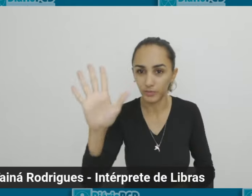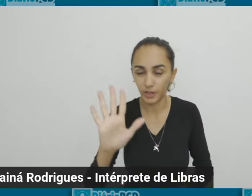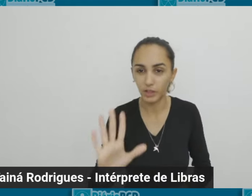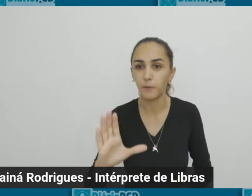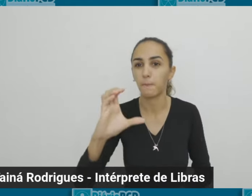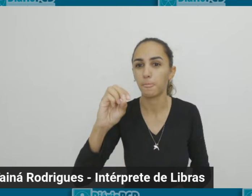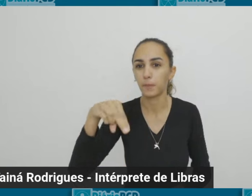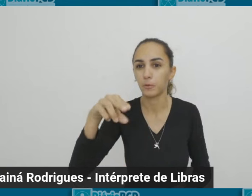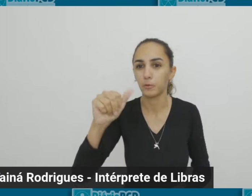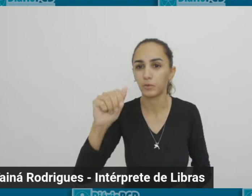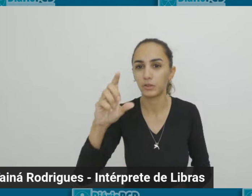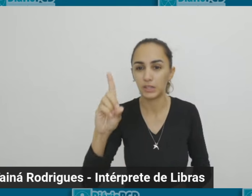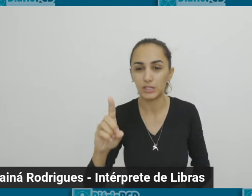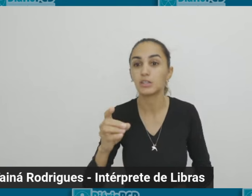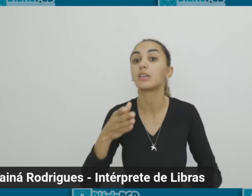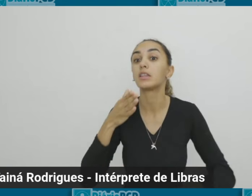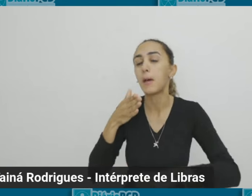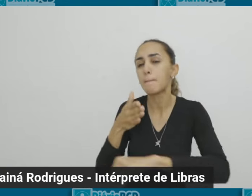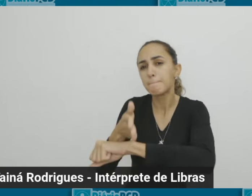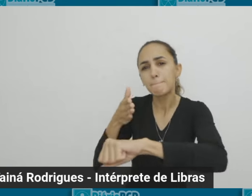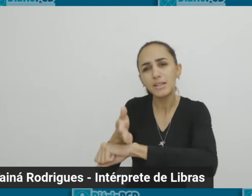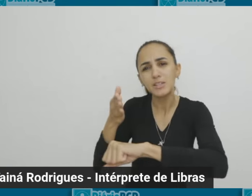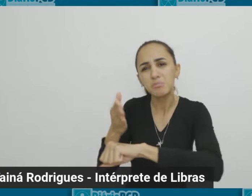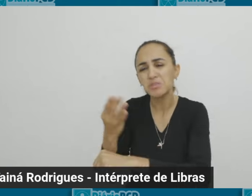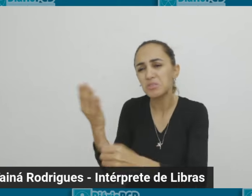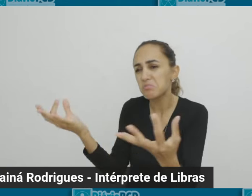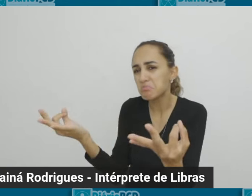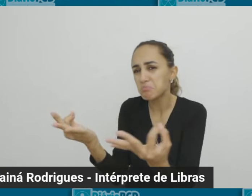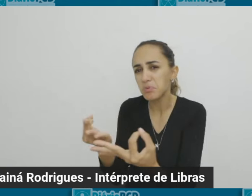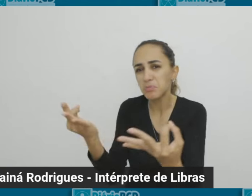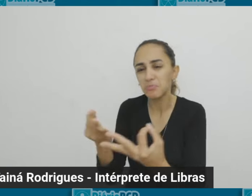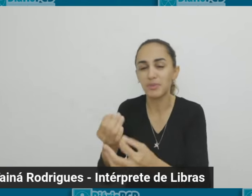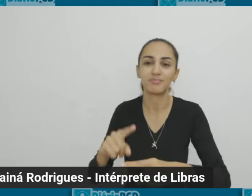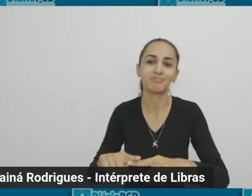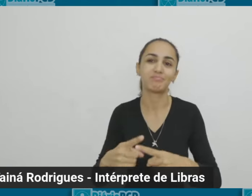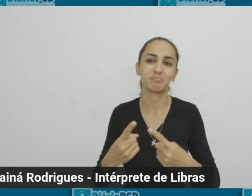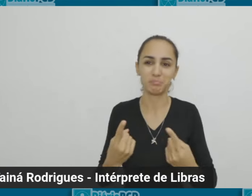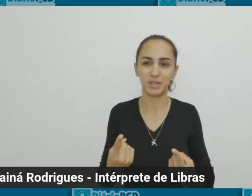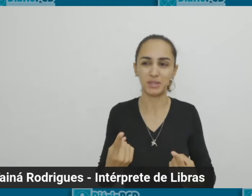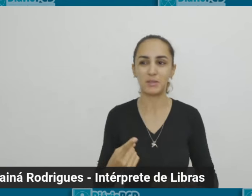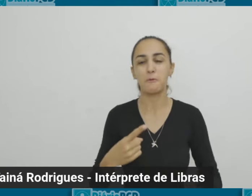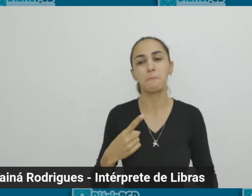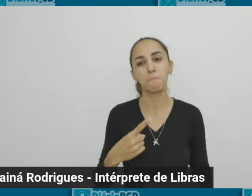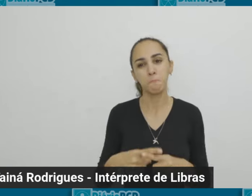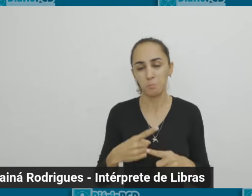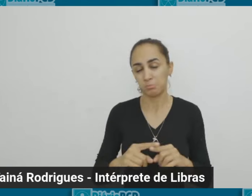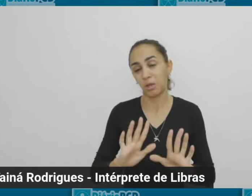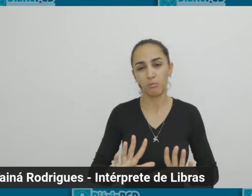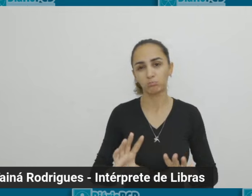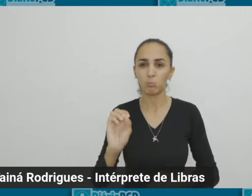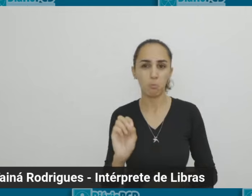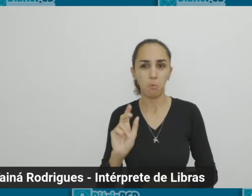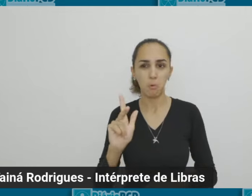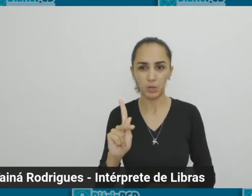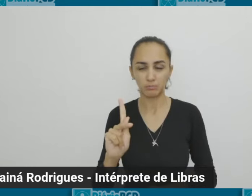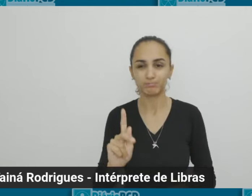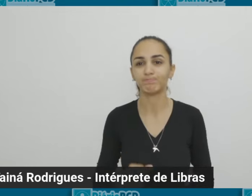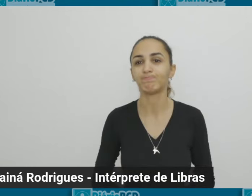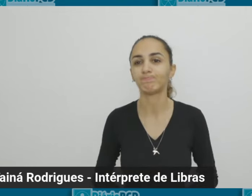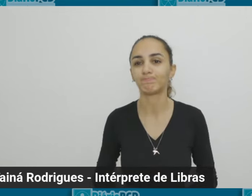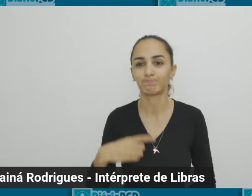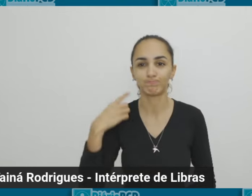sua participação, do seu brilhantismo, mas por uma causa muito justa. A doutora Nancy